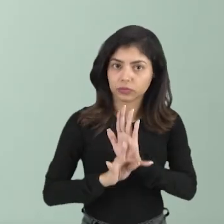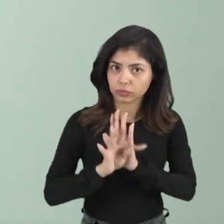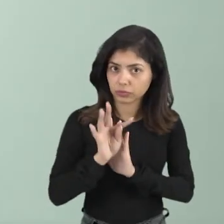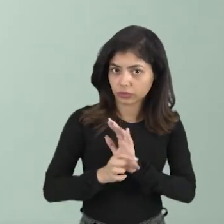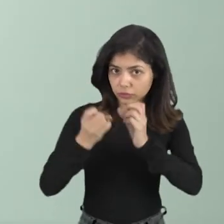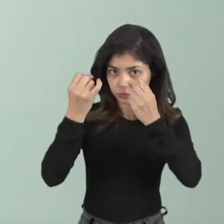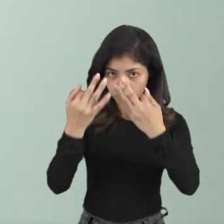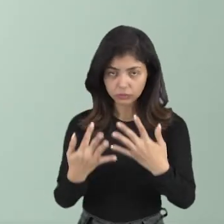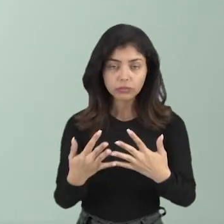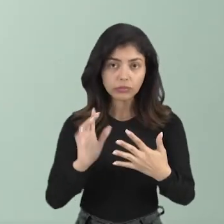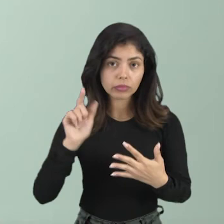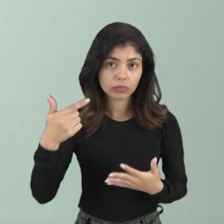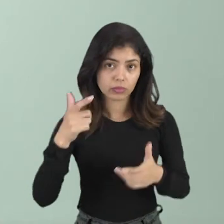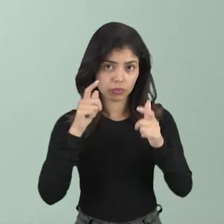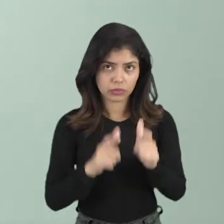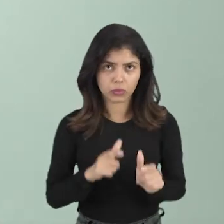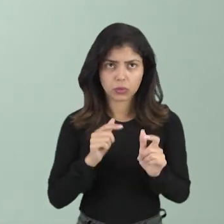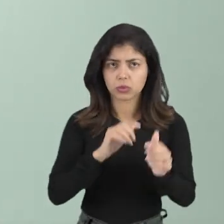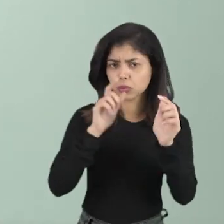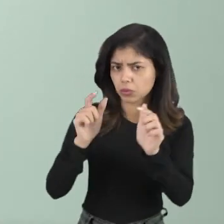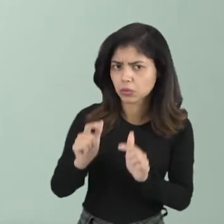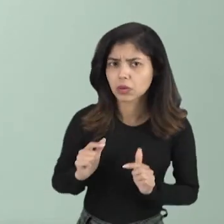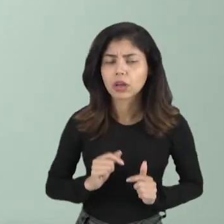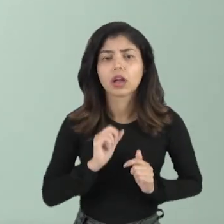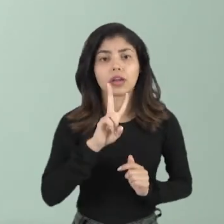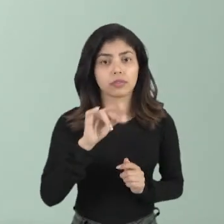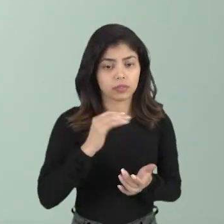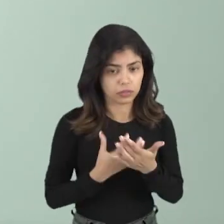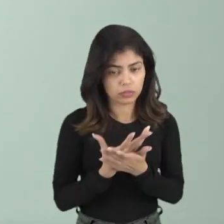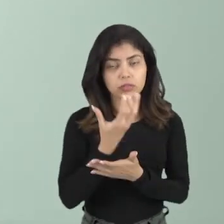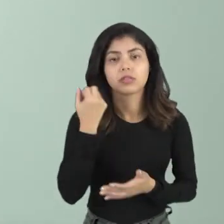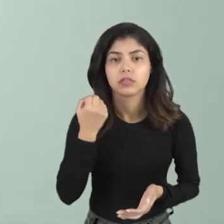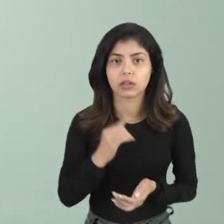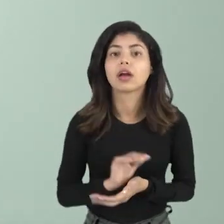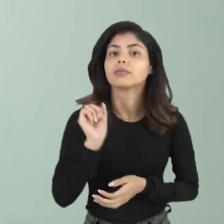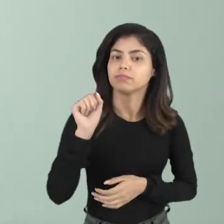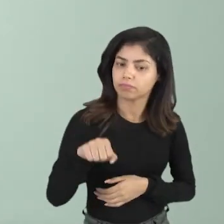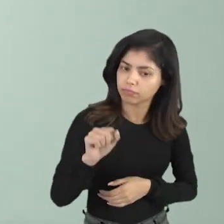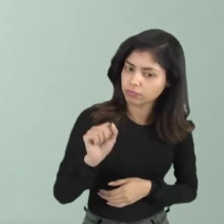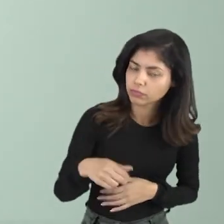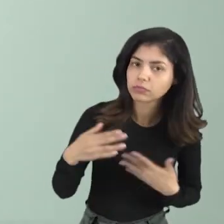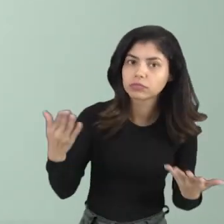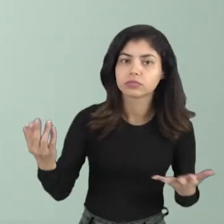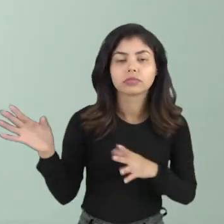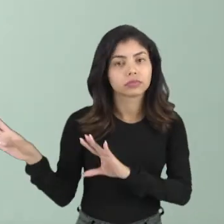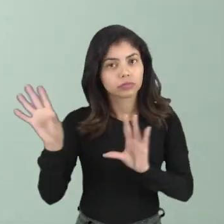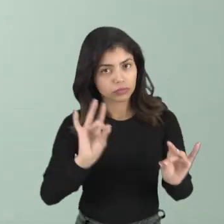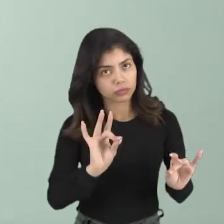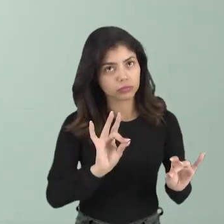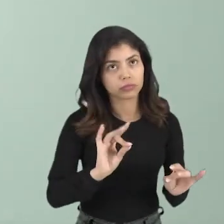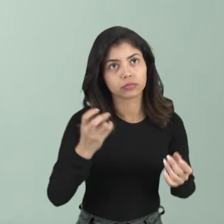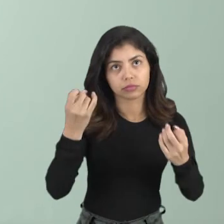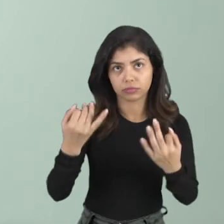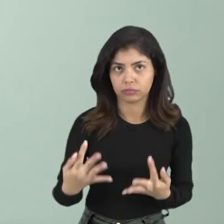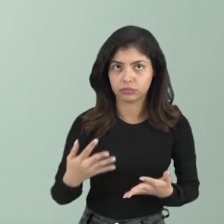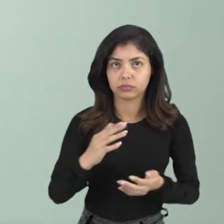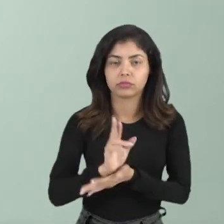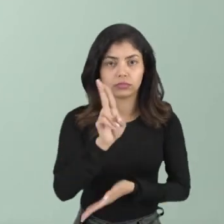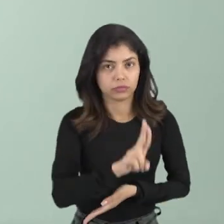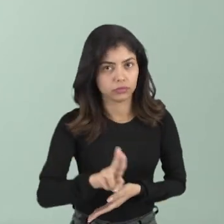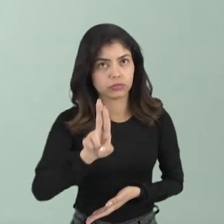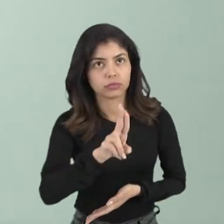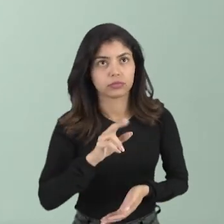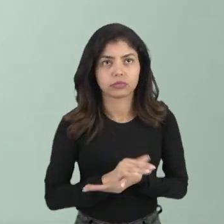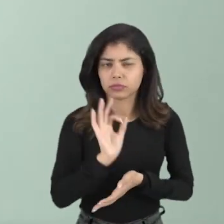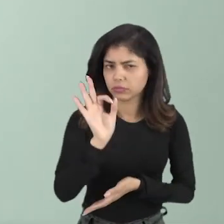texto, citando de onde, de que lugar você retirou, aí sim, você trouxe uma citação, utilizou